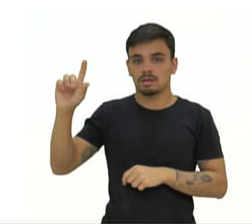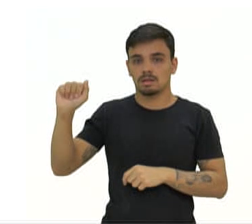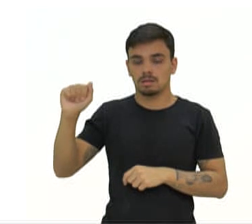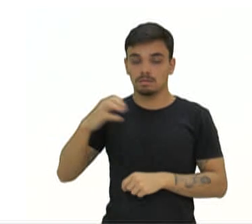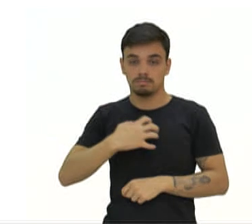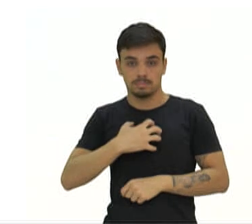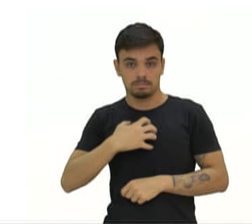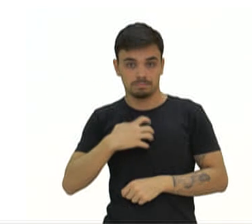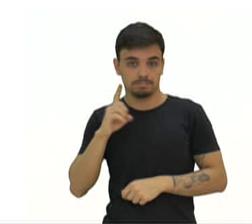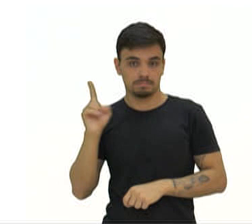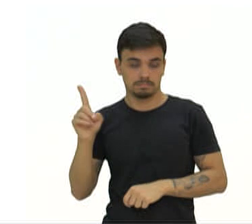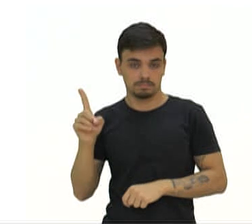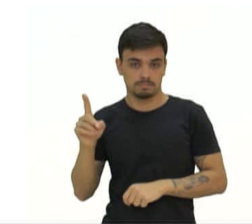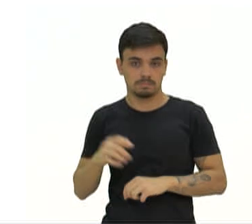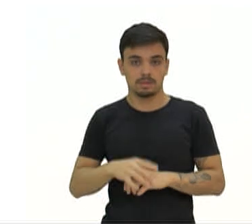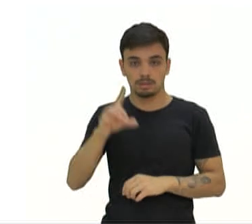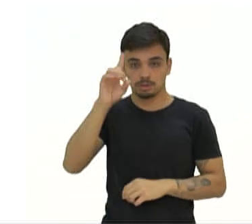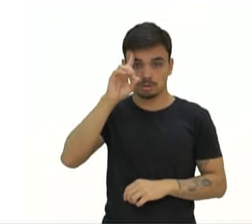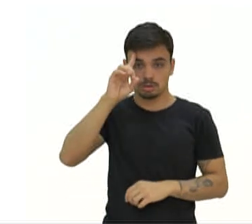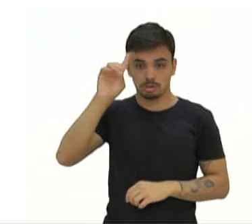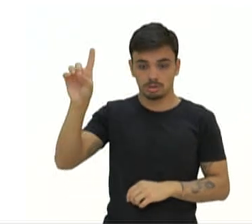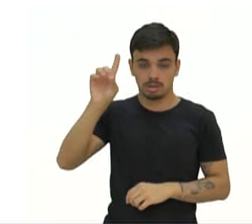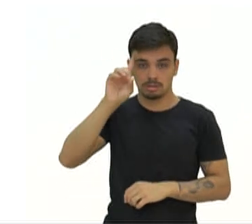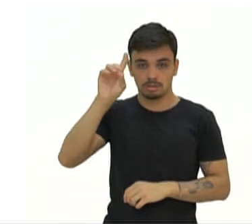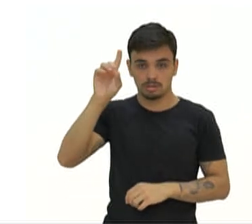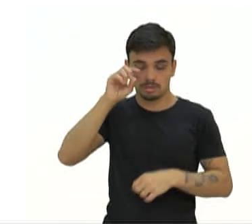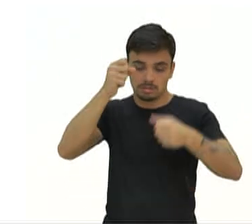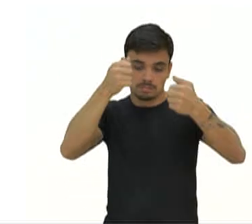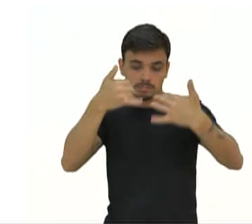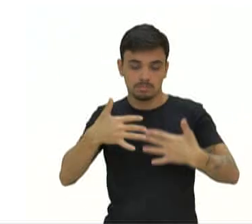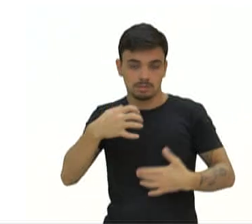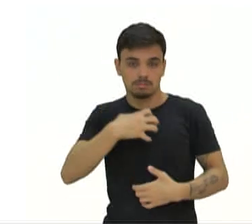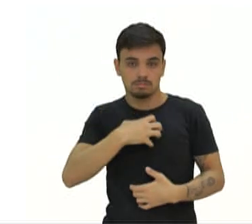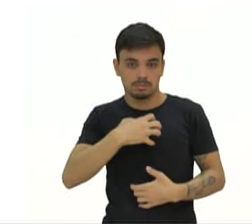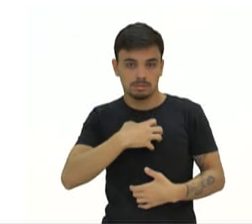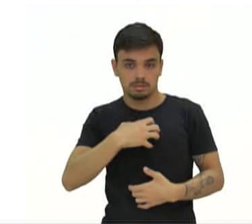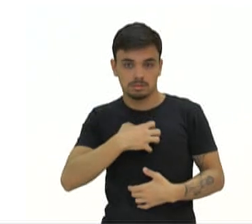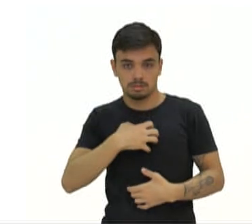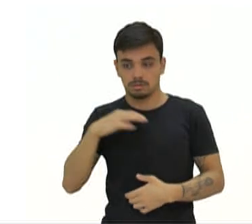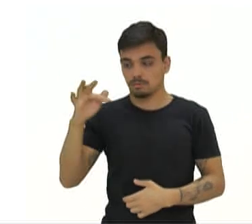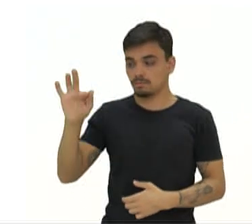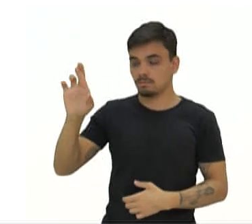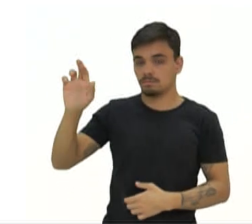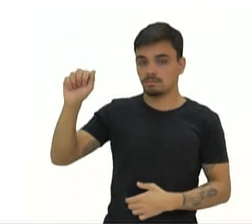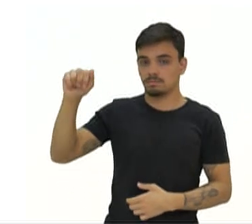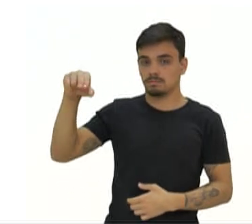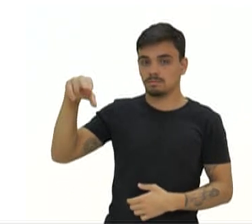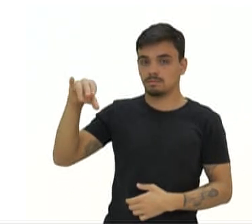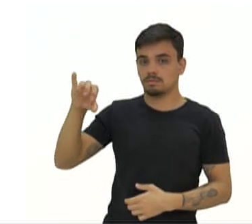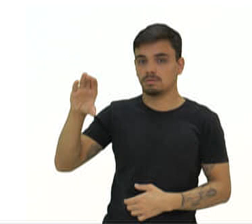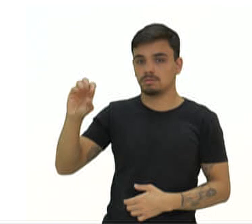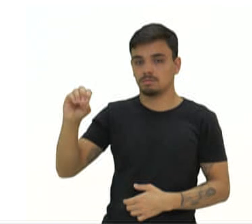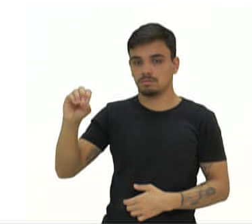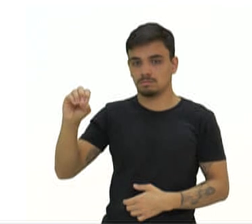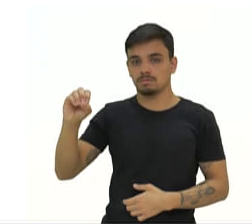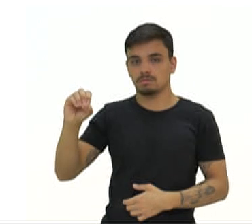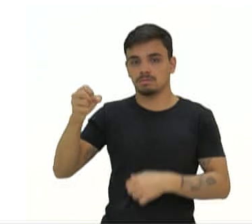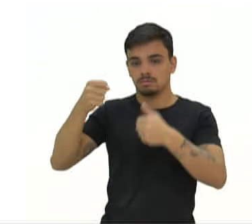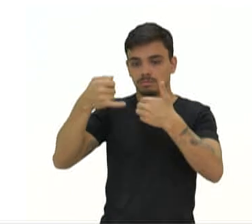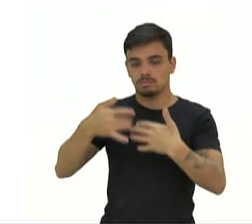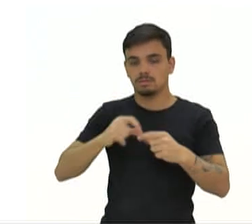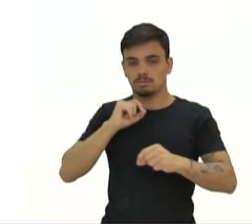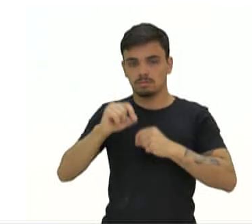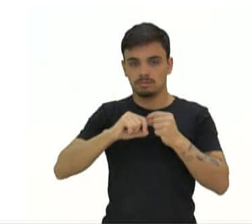jornal Novo Diário da Bahia, do médico e jornalista Francisco Sabino. Então veja, jornal do Francisco Sabino,